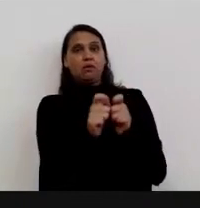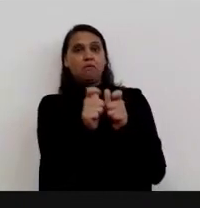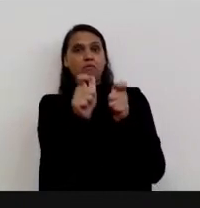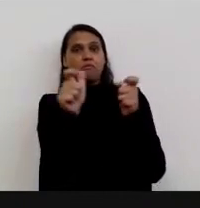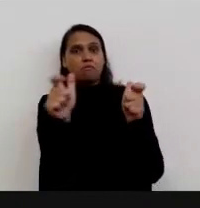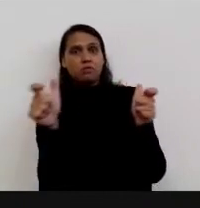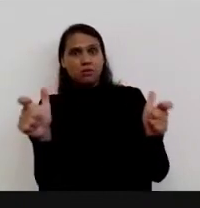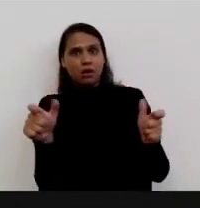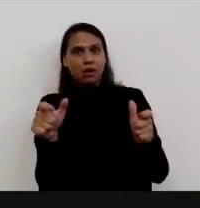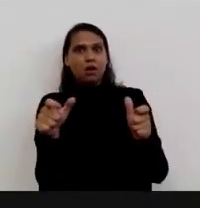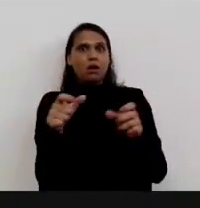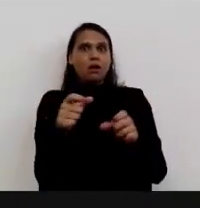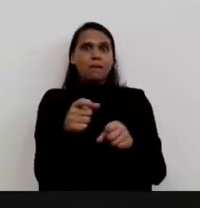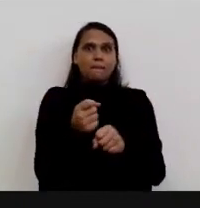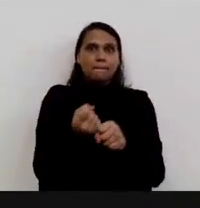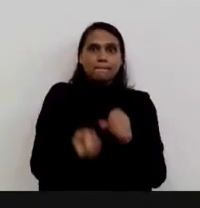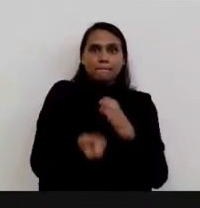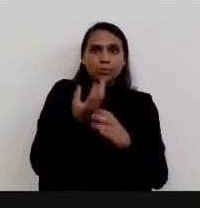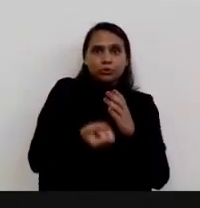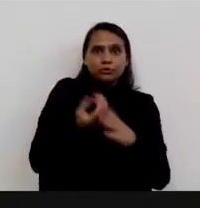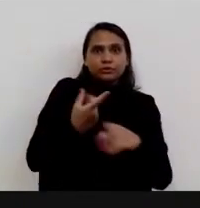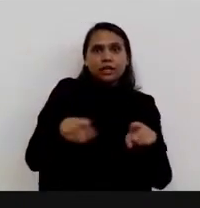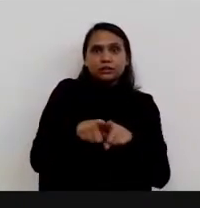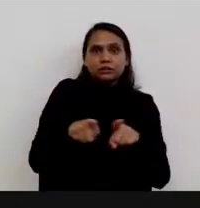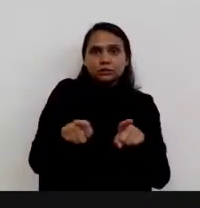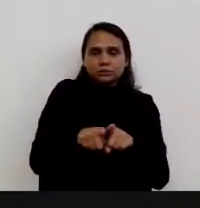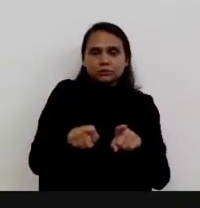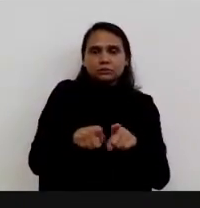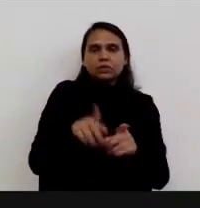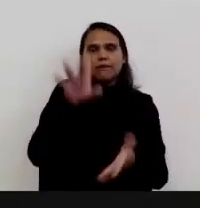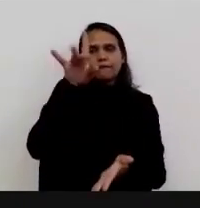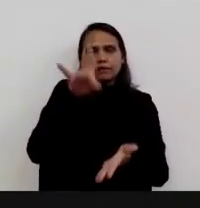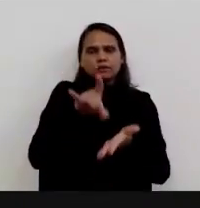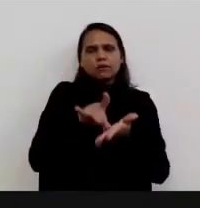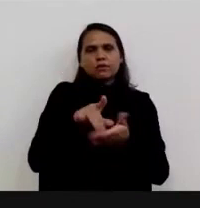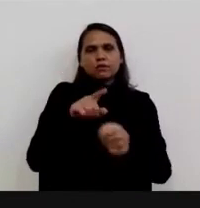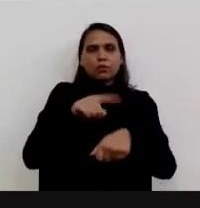força de trabalho, quanto a eficiência, reduzindo também o tempo de entrega.